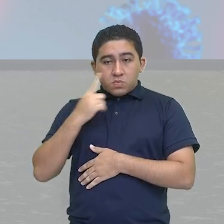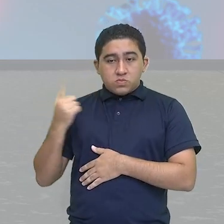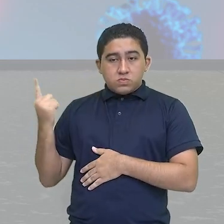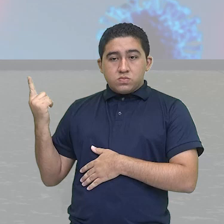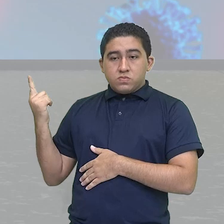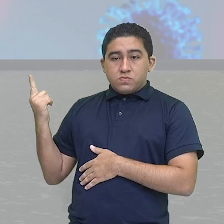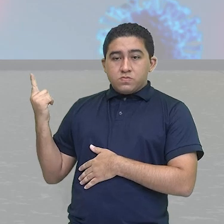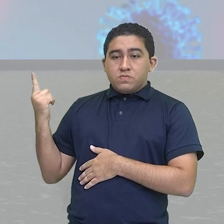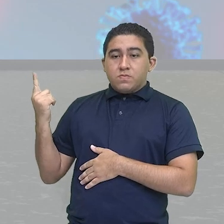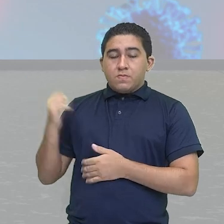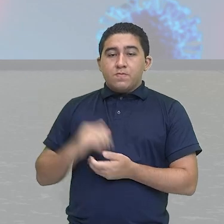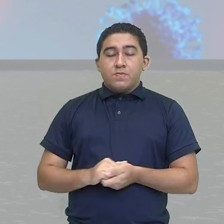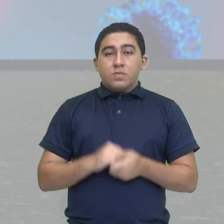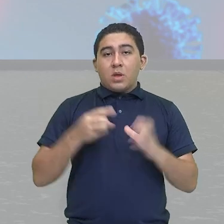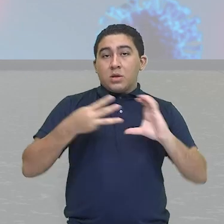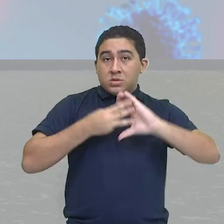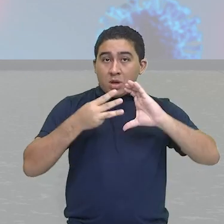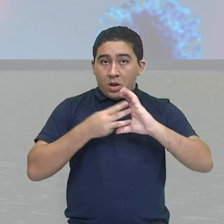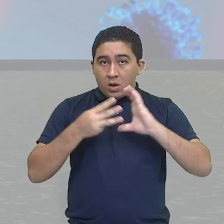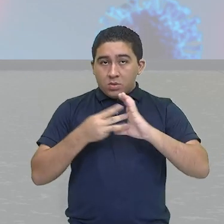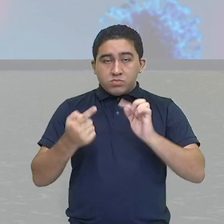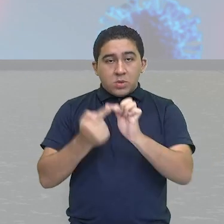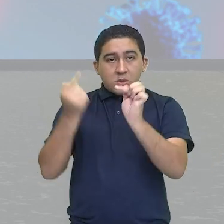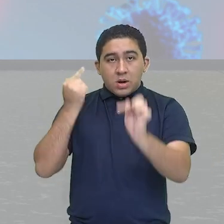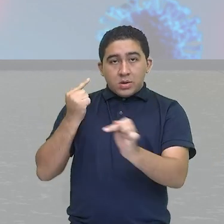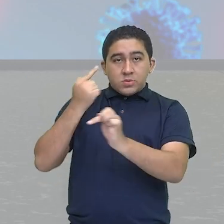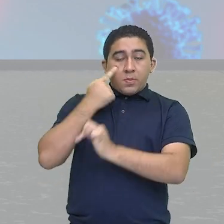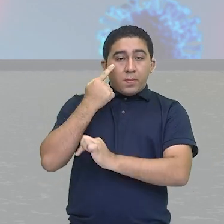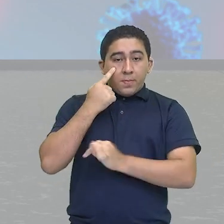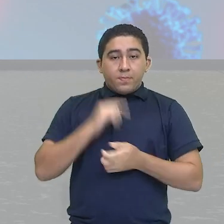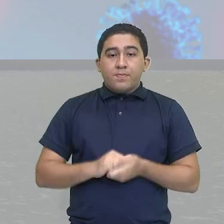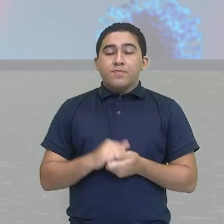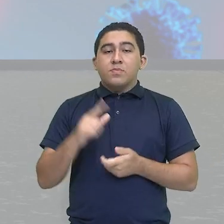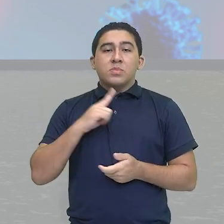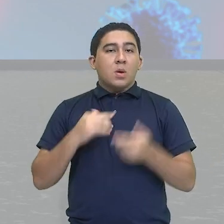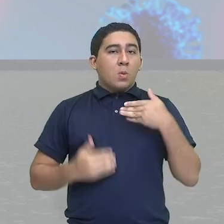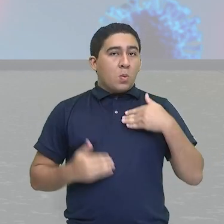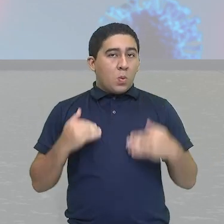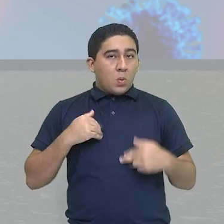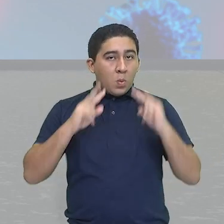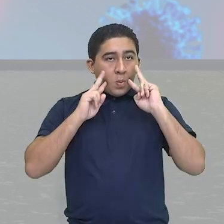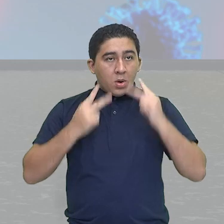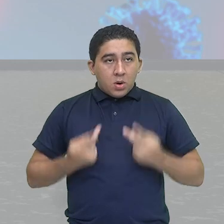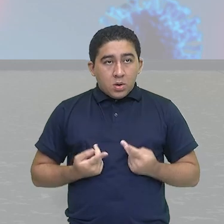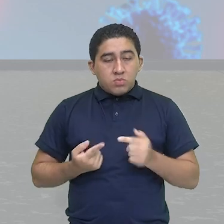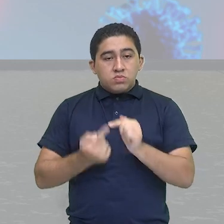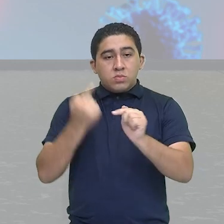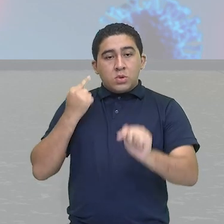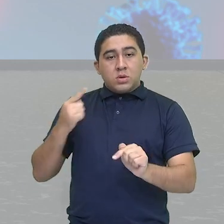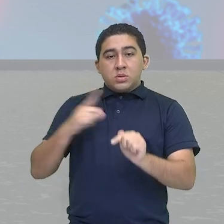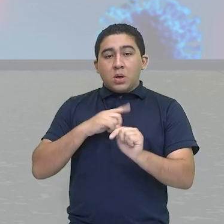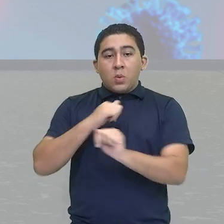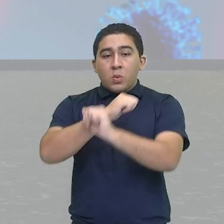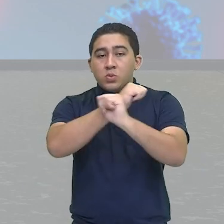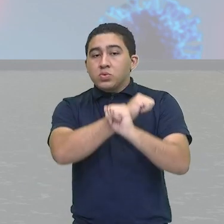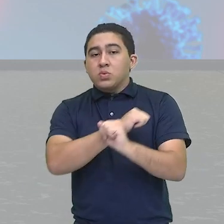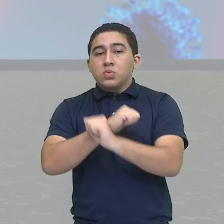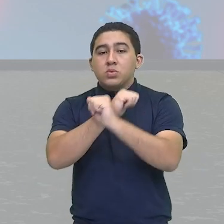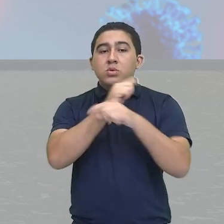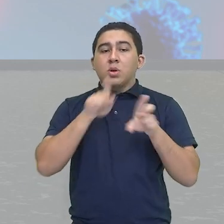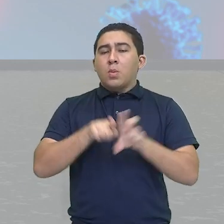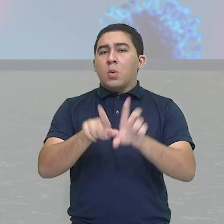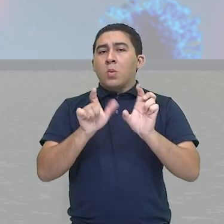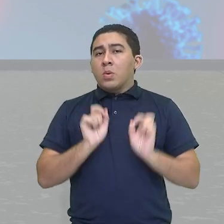ó, nessas células que estão atrás de mim. Tem um corpo humano ali, ó, com um escudo, né? O